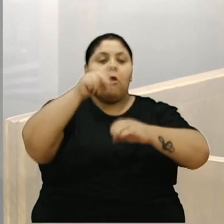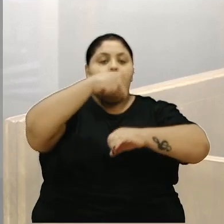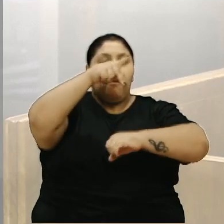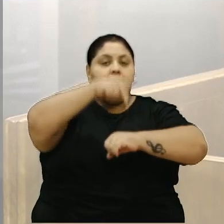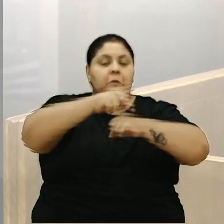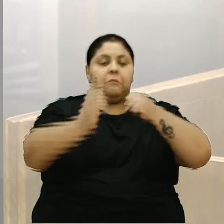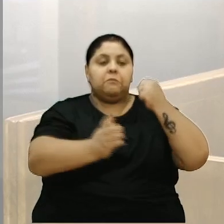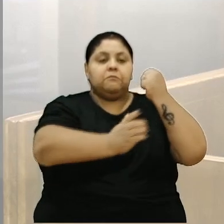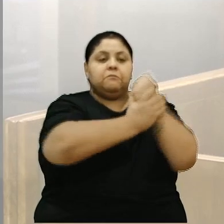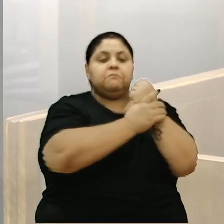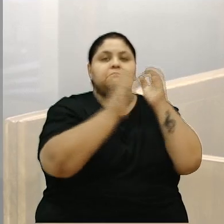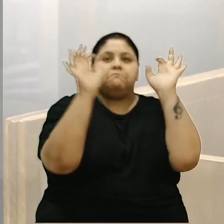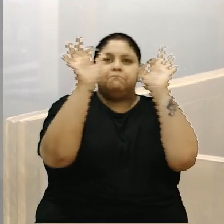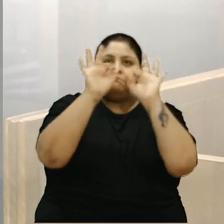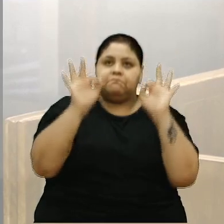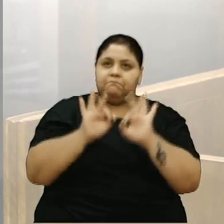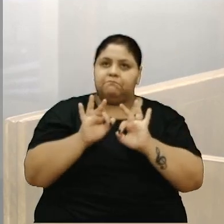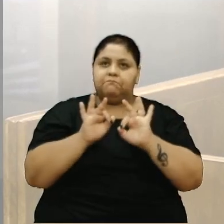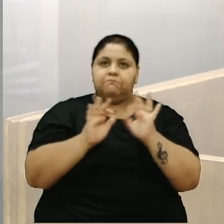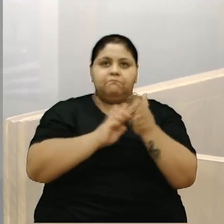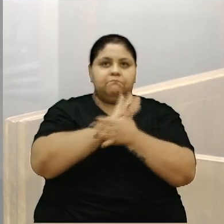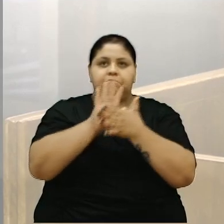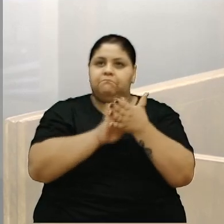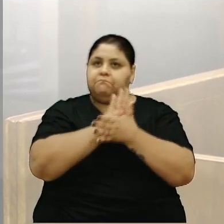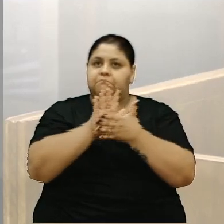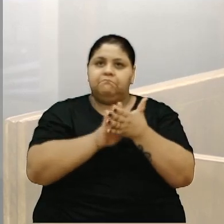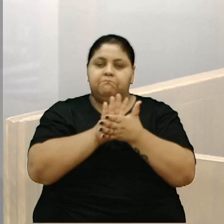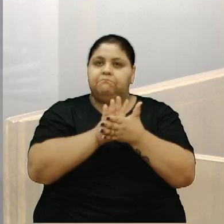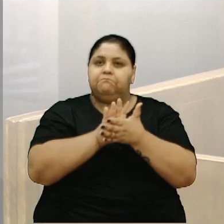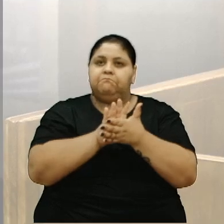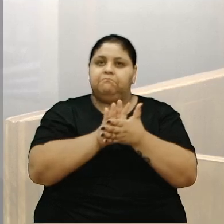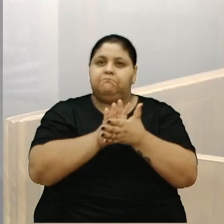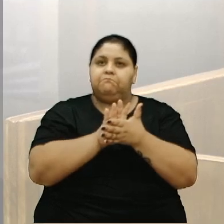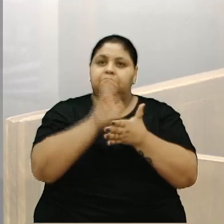seguro e feliz, sem impunidade.